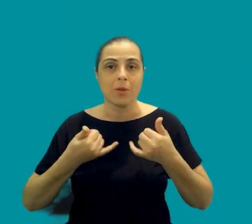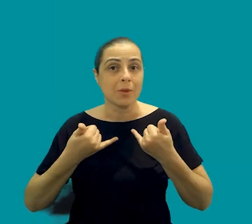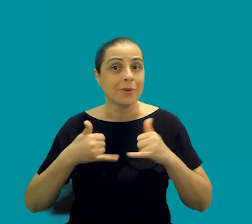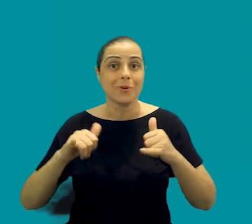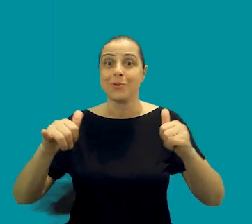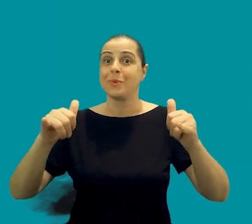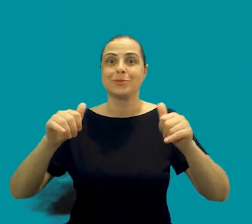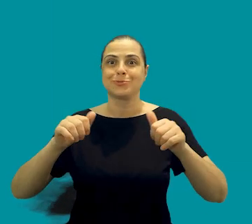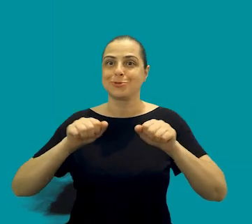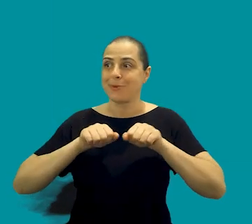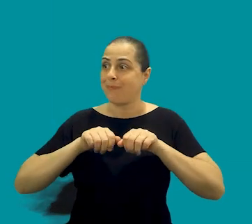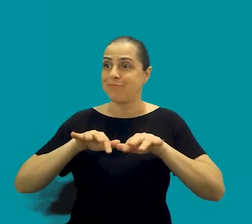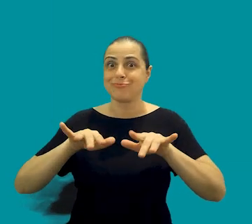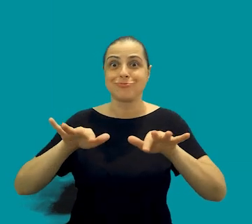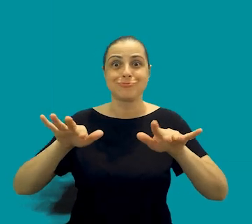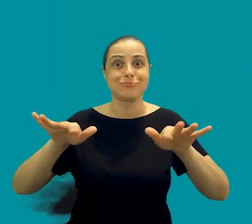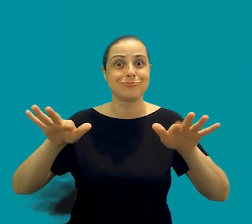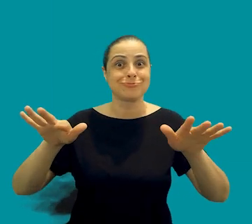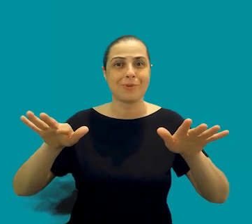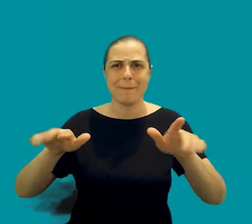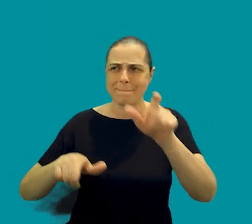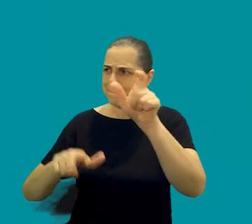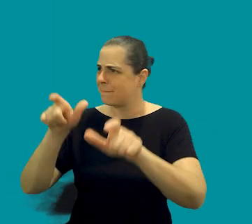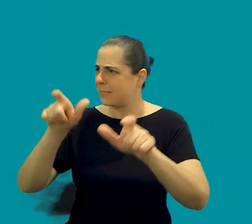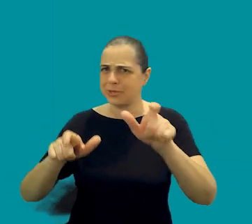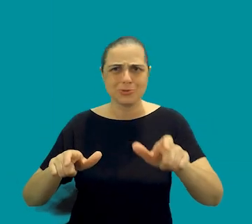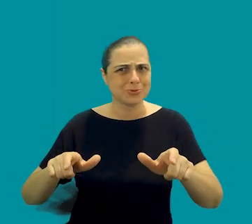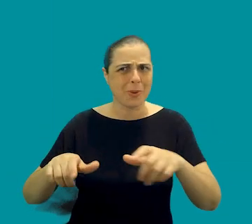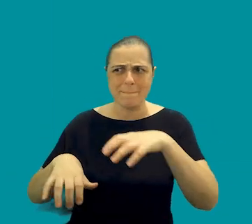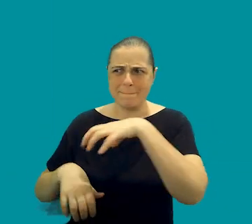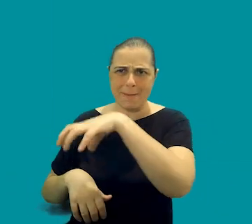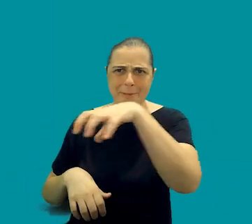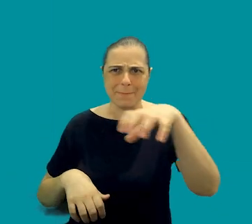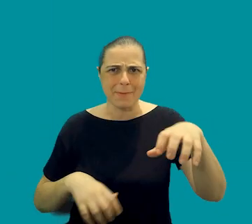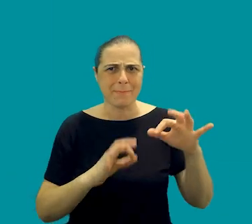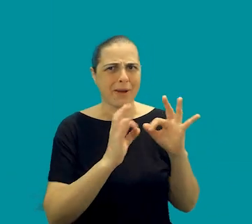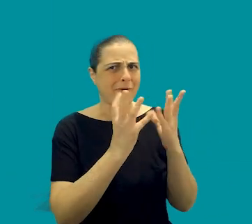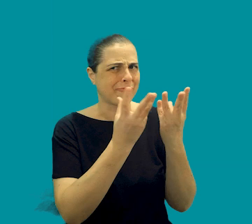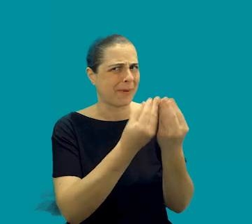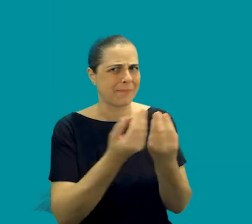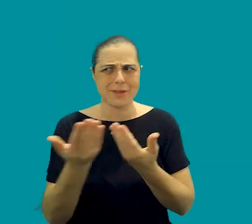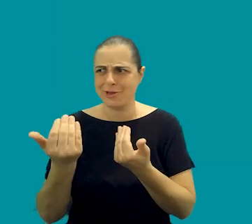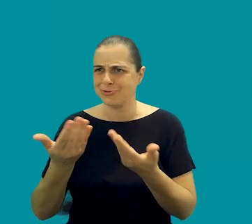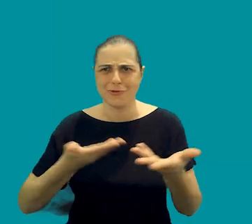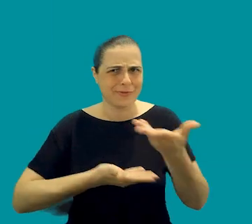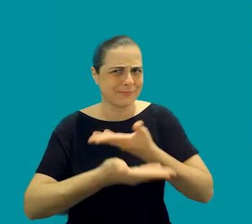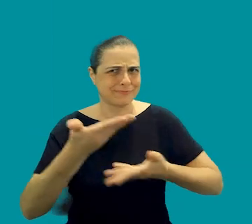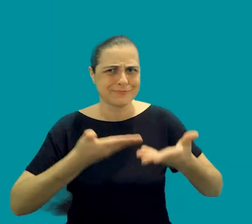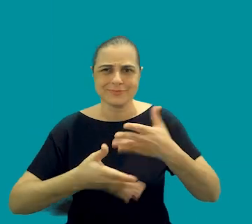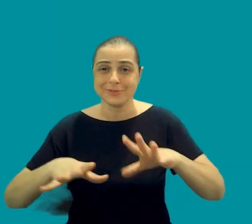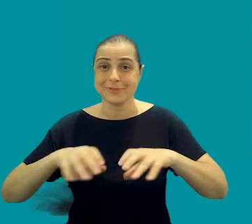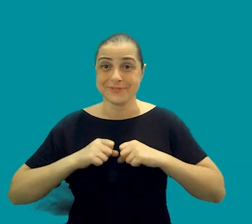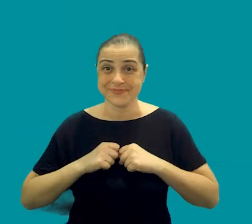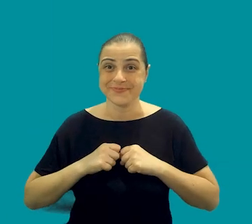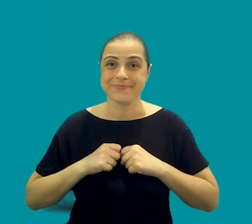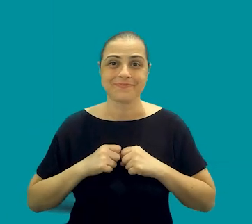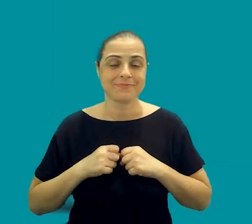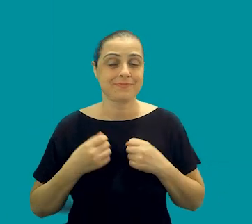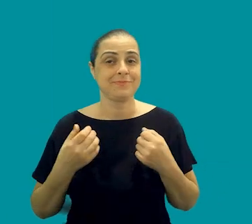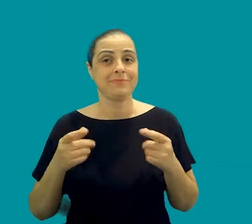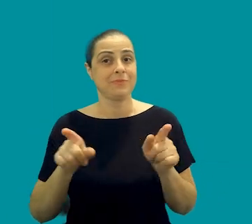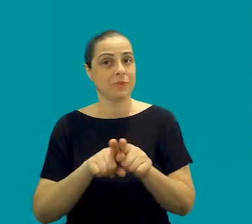espraia para os SAICAS, para as famílias, para os amigos. Enfim, acho que o Max continua aí para o final do tempo, o Max tem mais que